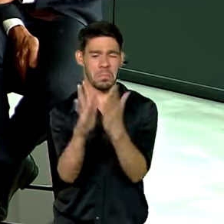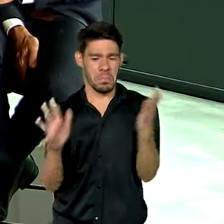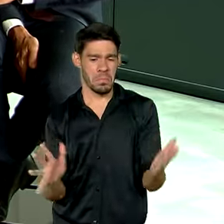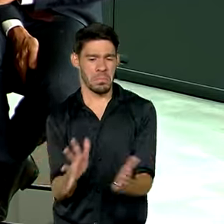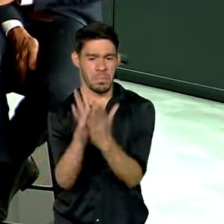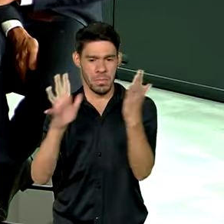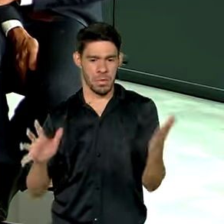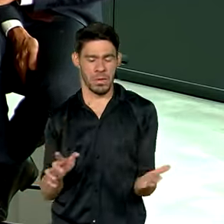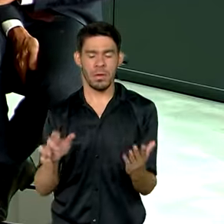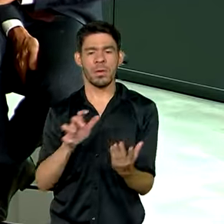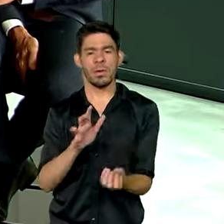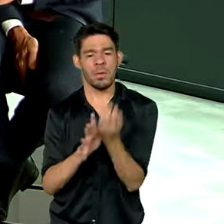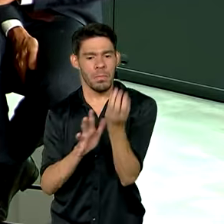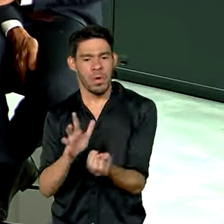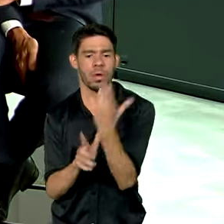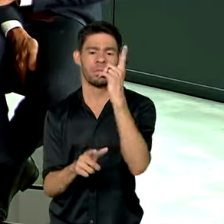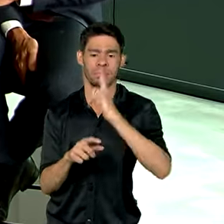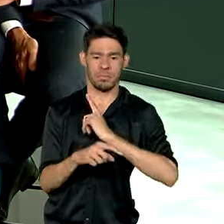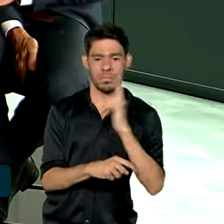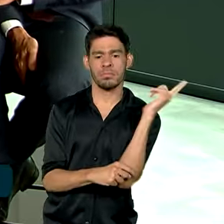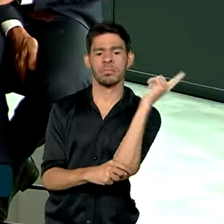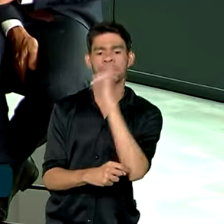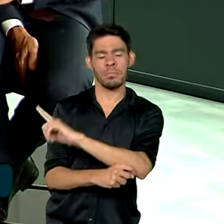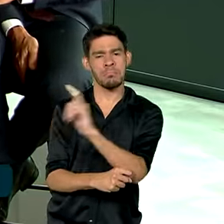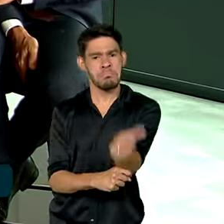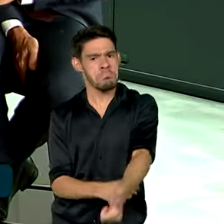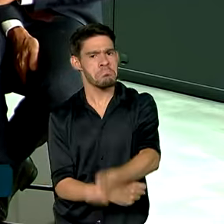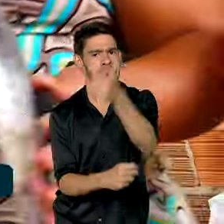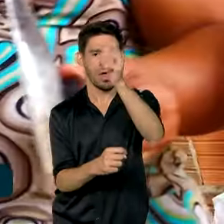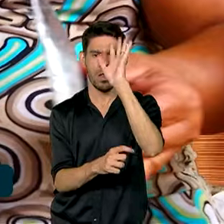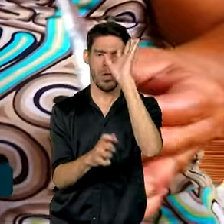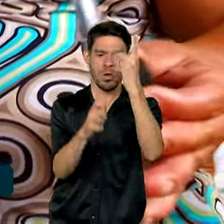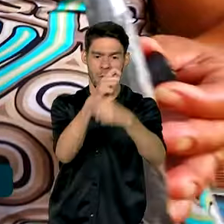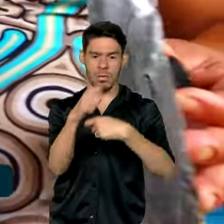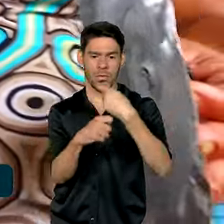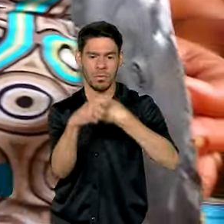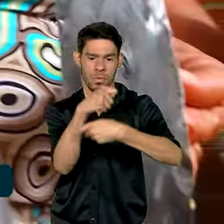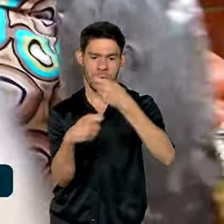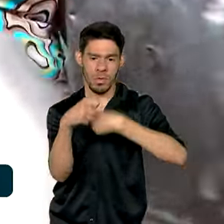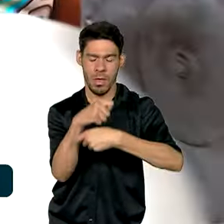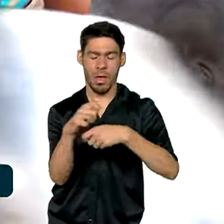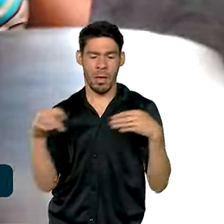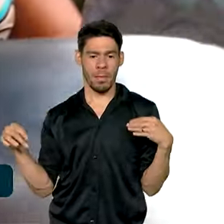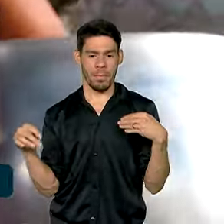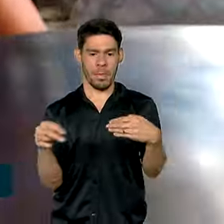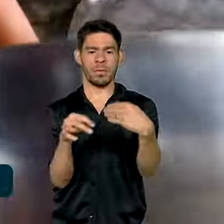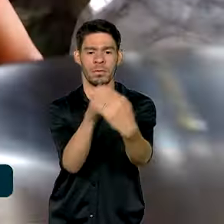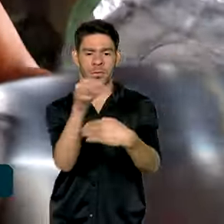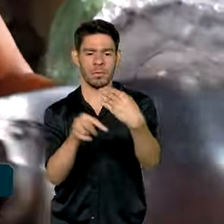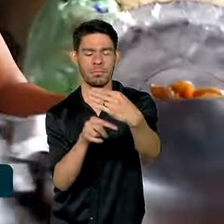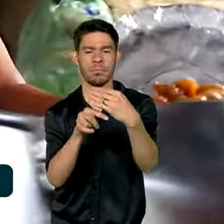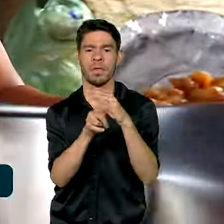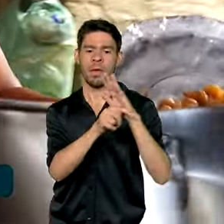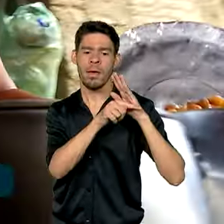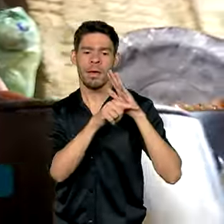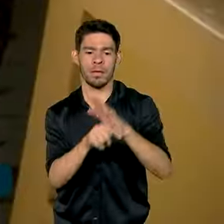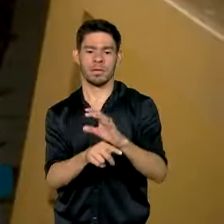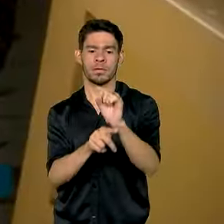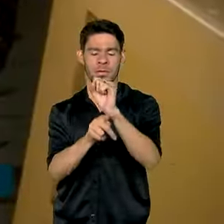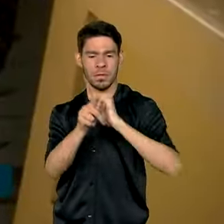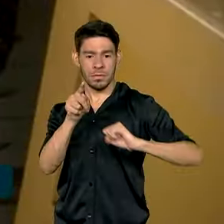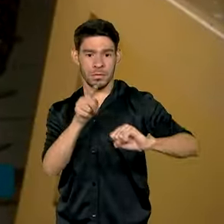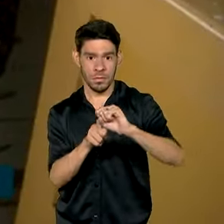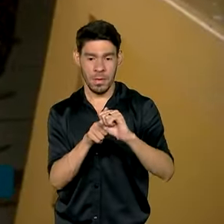ganhem produtividade e, de fato, tenham melhores resultados econômicos. Segundo o Ministério do Desenvolvimento e Assistência